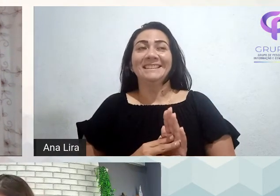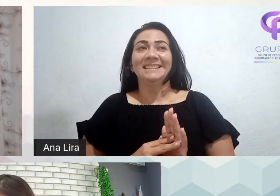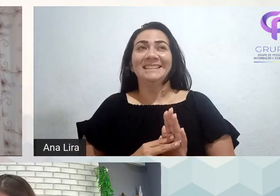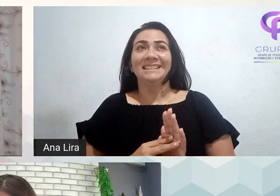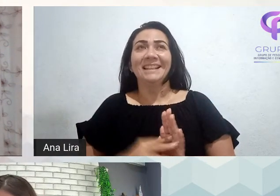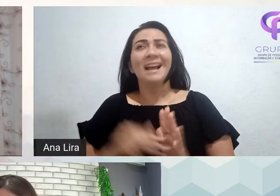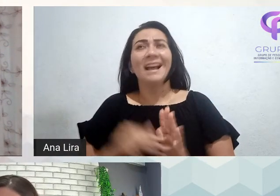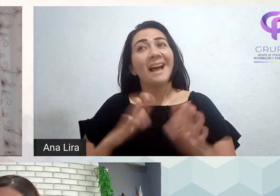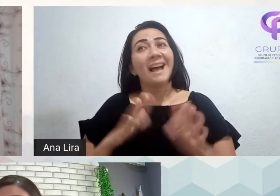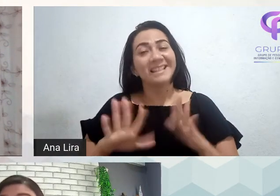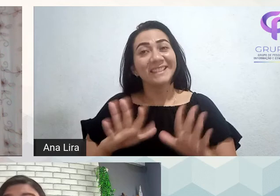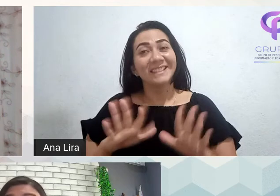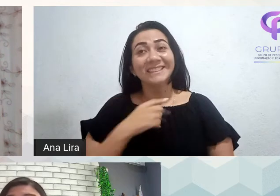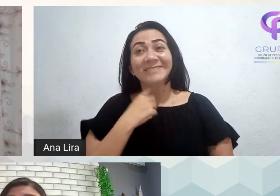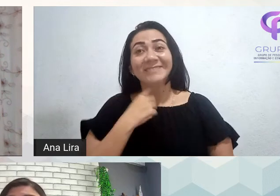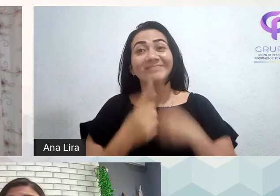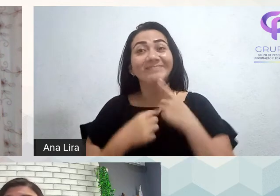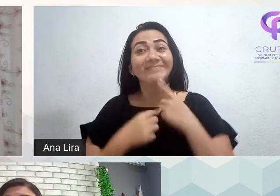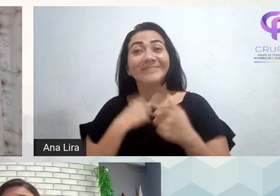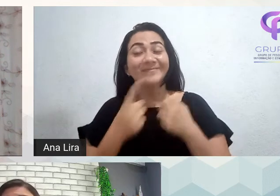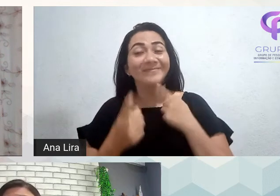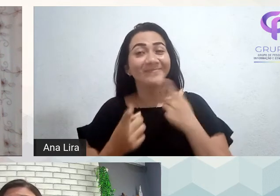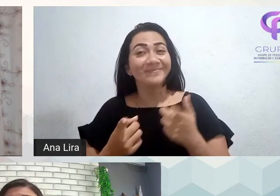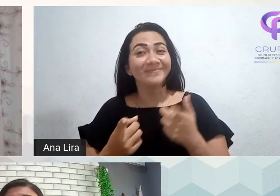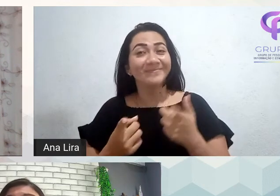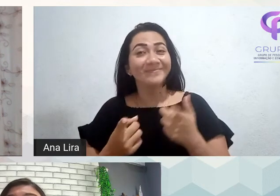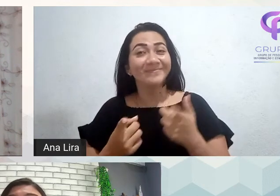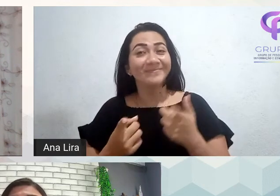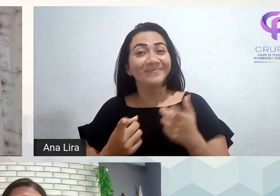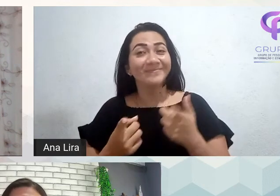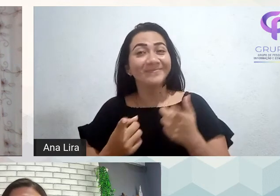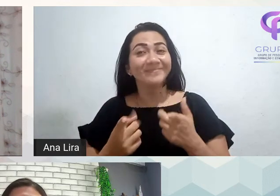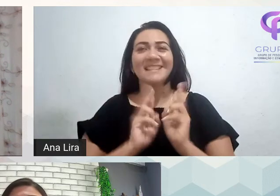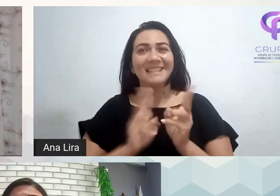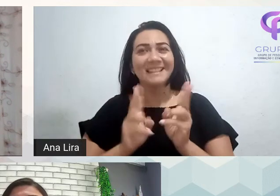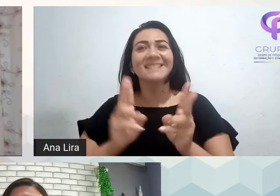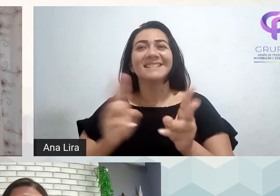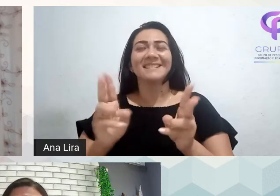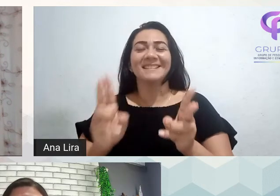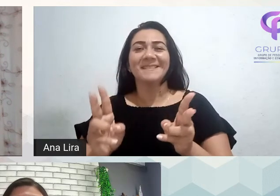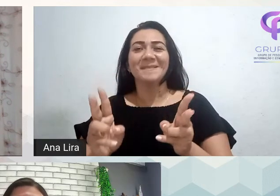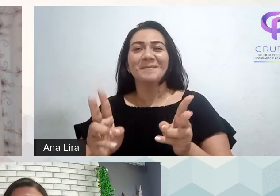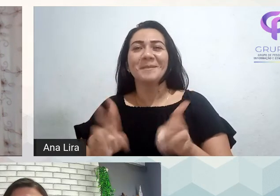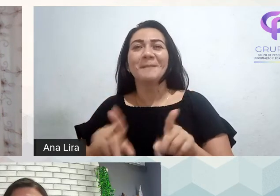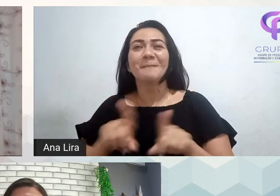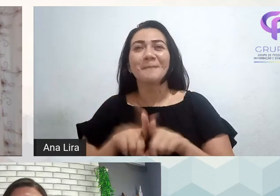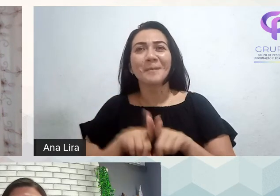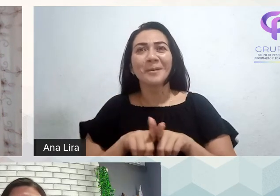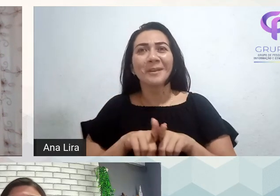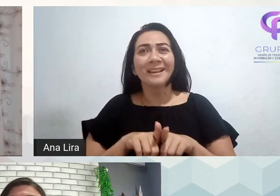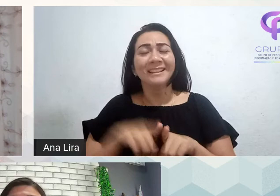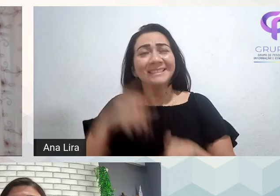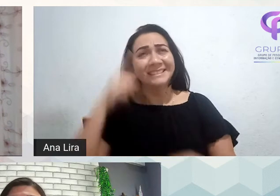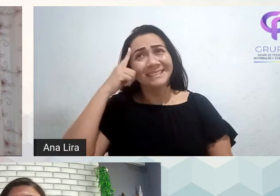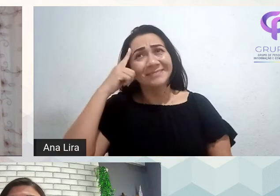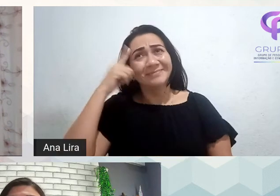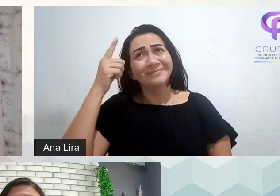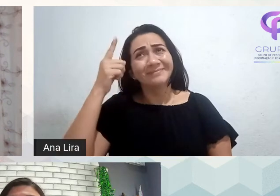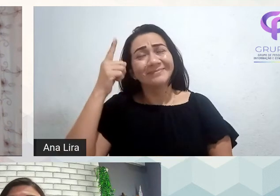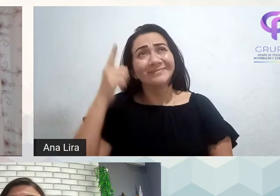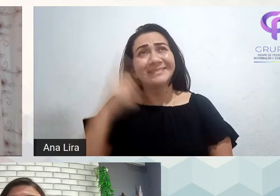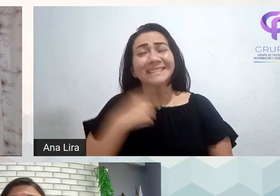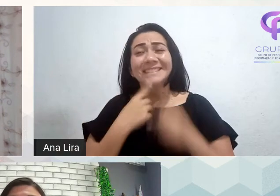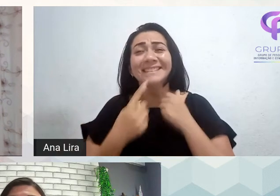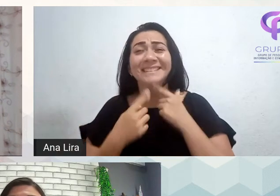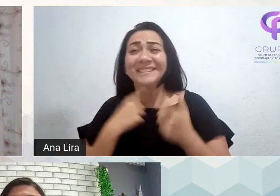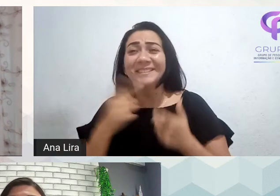eu escrevo, mas eu fico, meu Deus, será e agora? Será que vai dar, não vai dar? E estamos na luta. Inclusive, nós